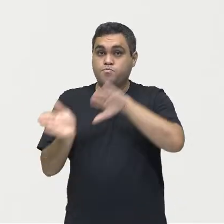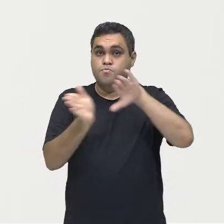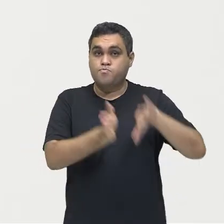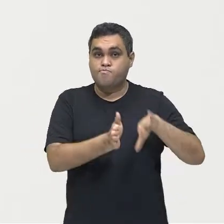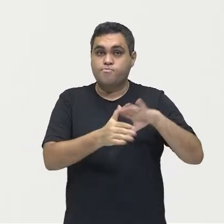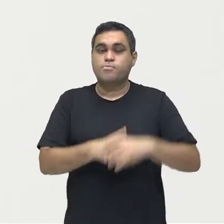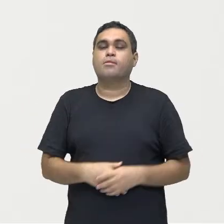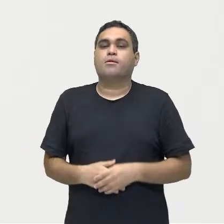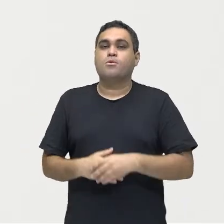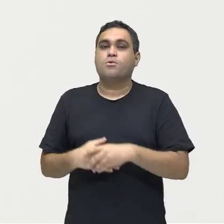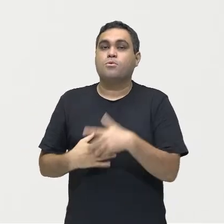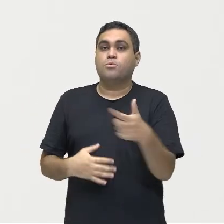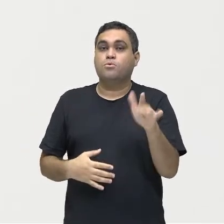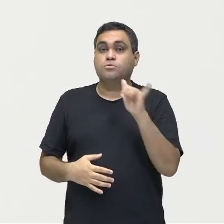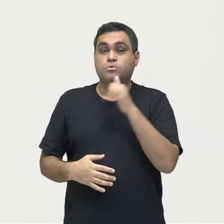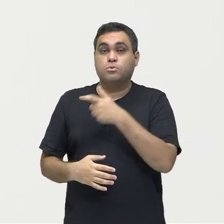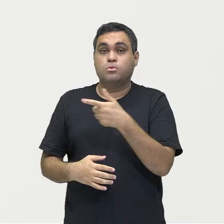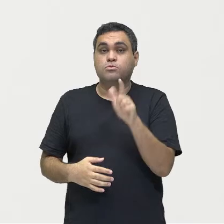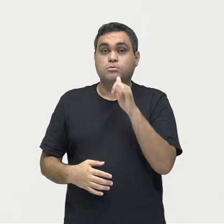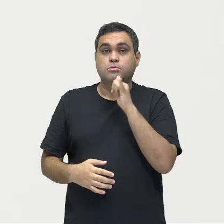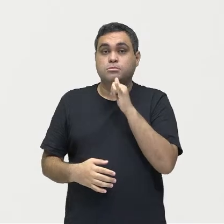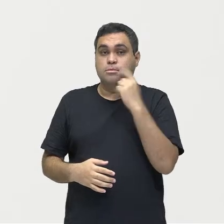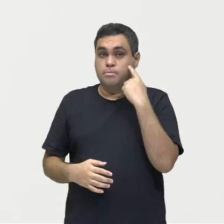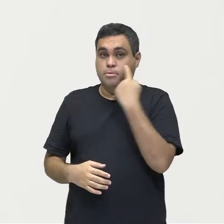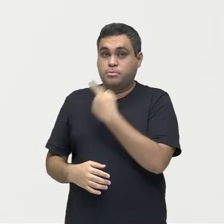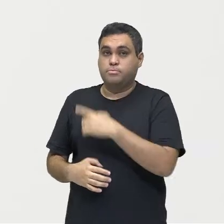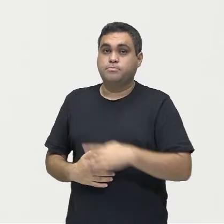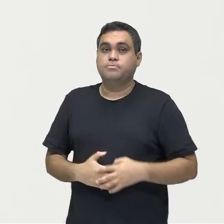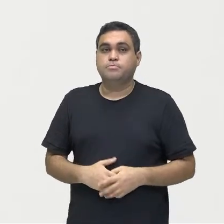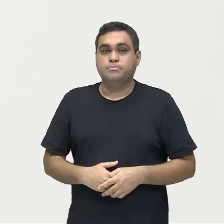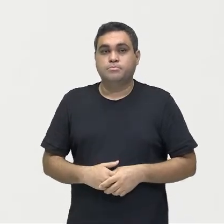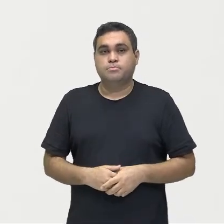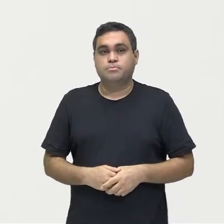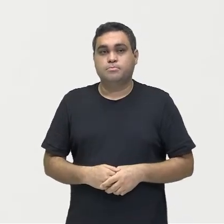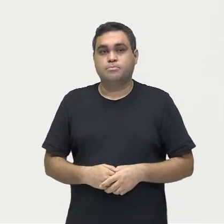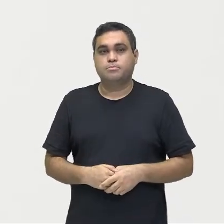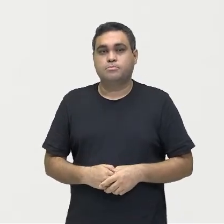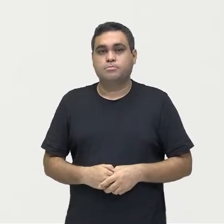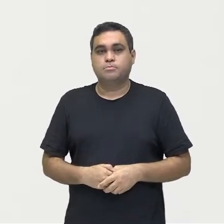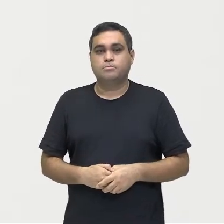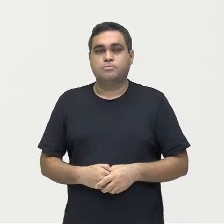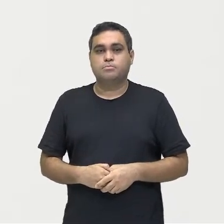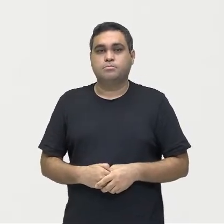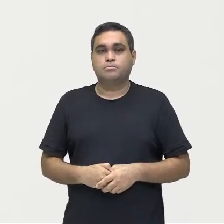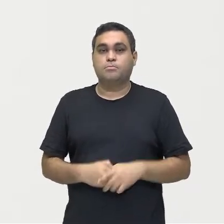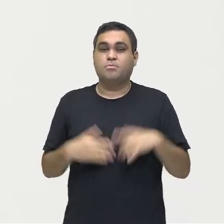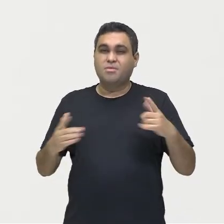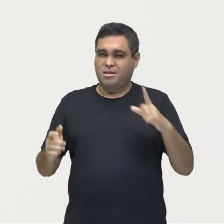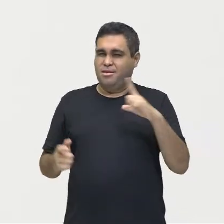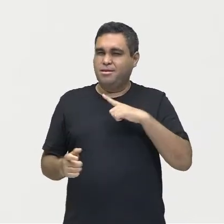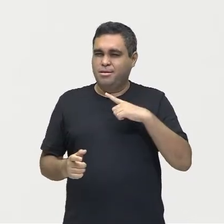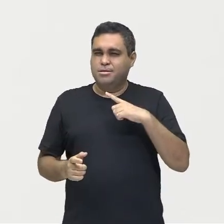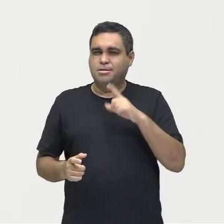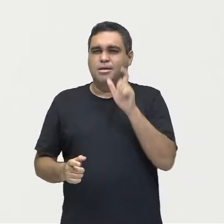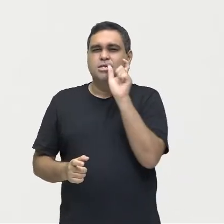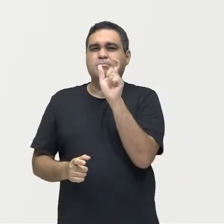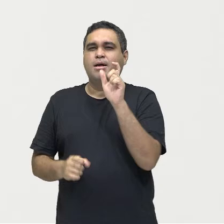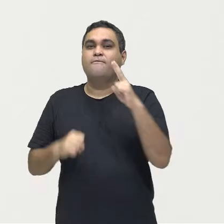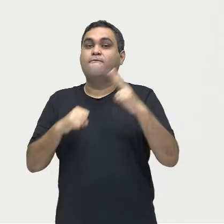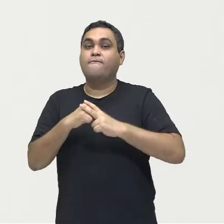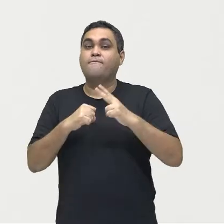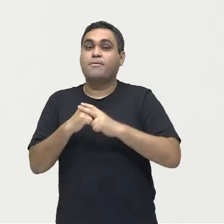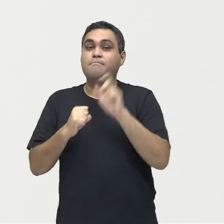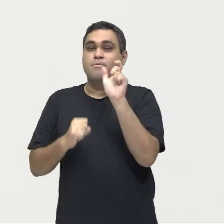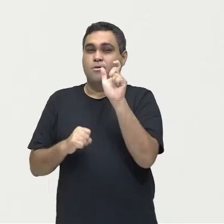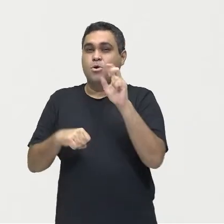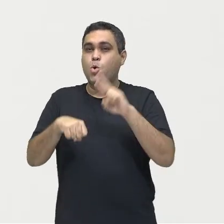ver outras situações de oração sem sujeito. Aqui eu tenho verbos. Quais